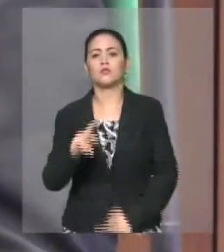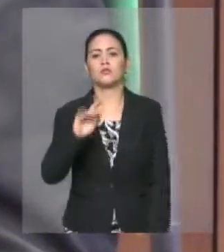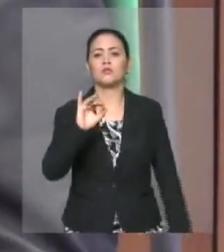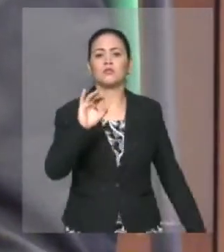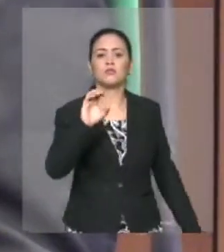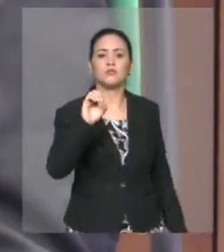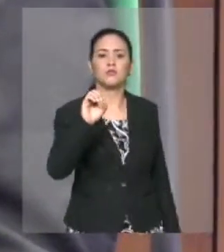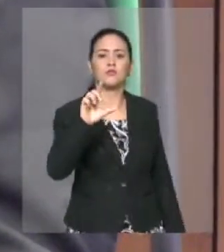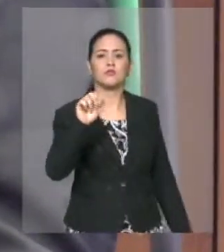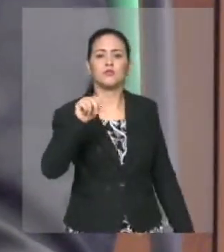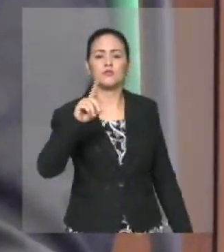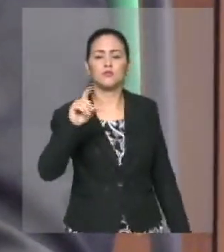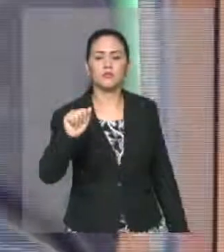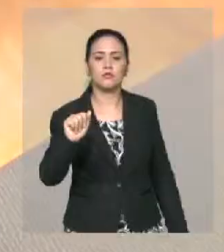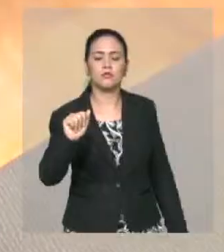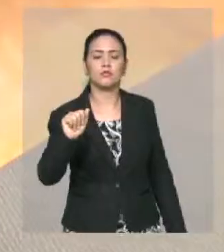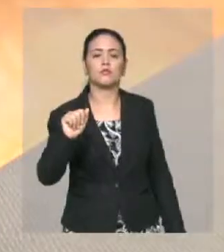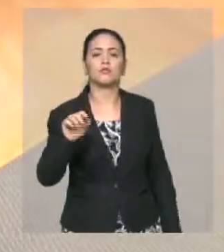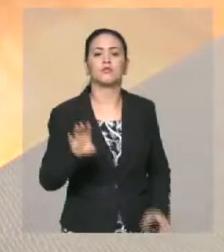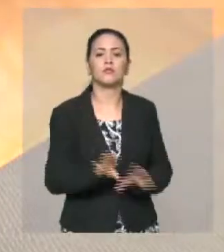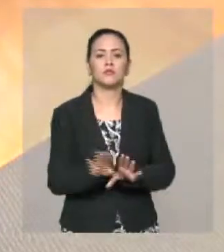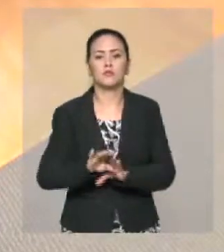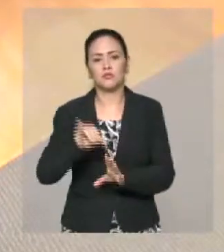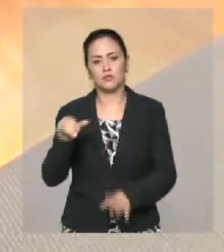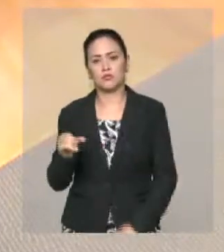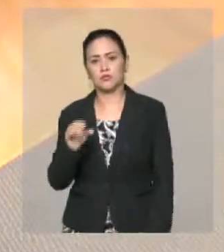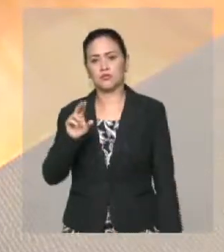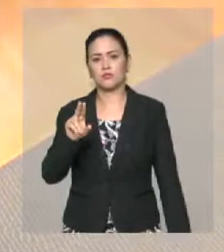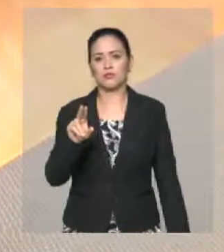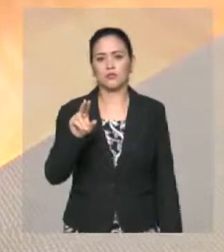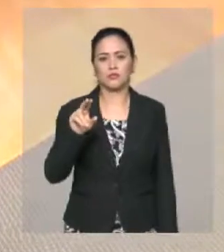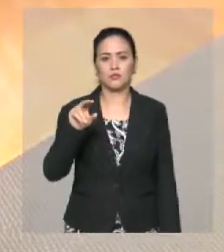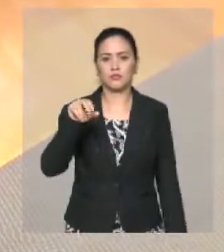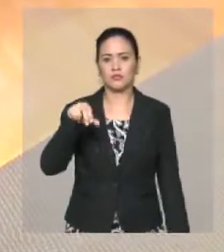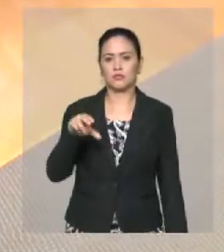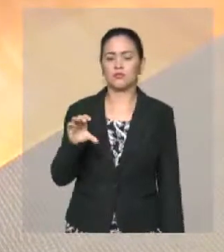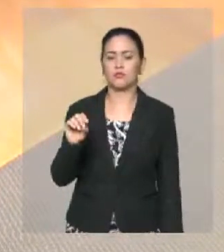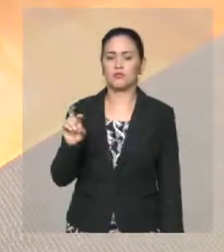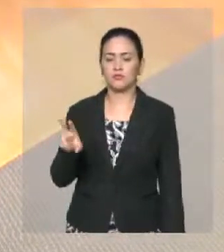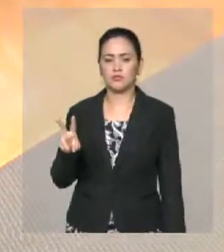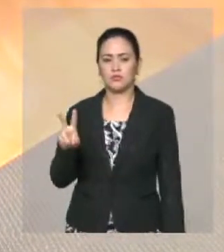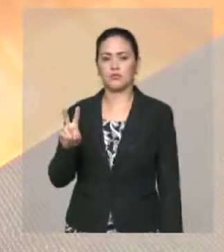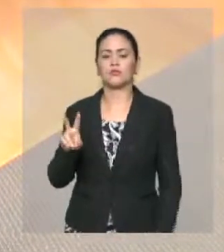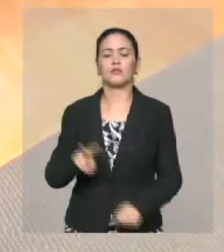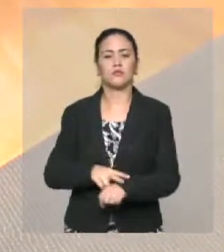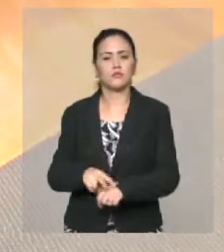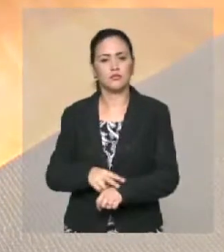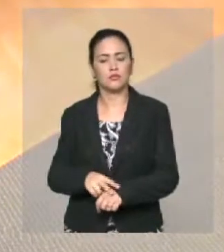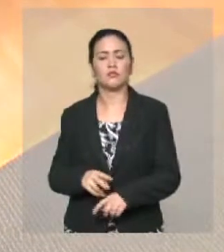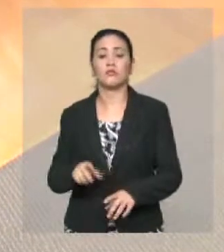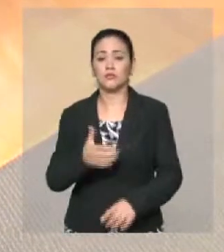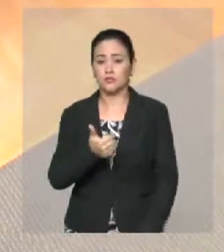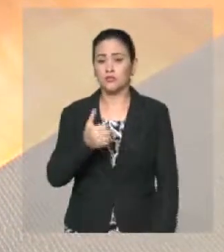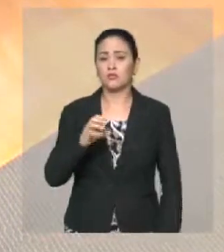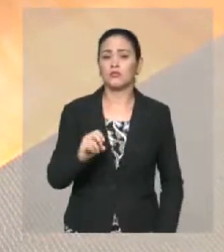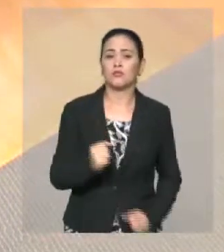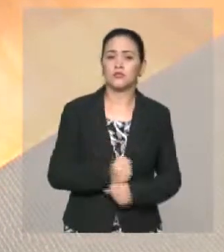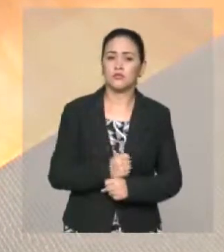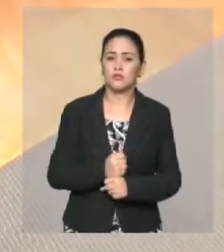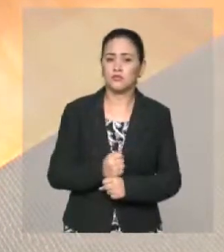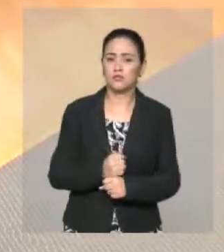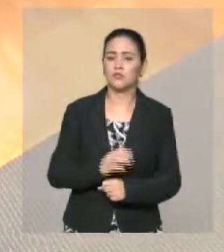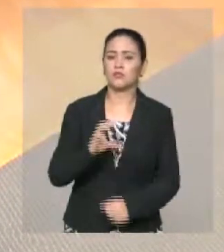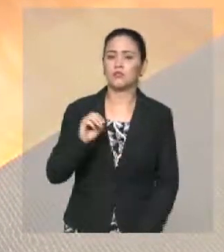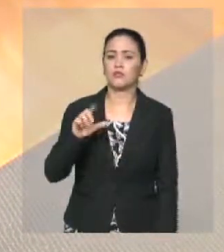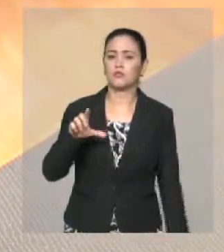colega deputado Júnior Verde. Festa essa muito bonita, por 10 anos de colônia, com muita premiação